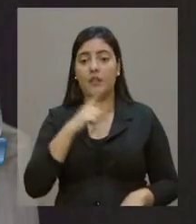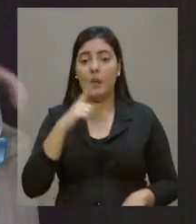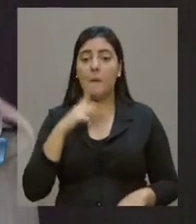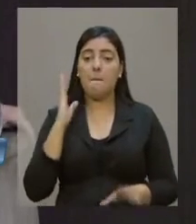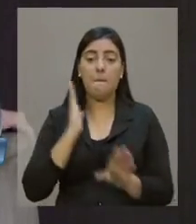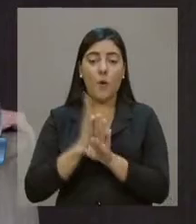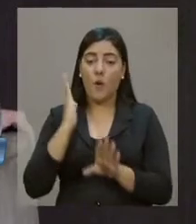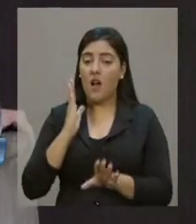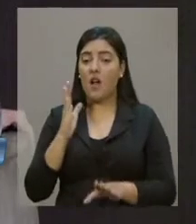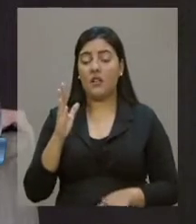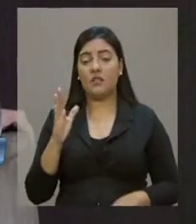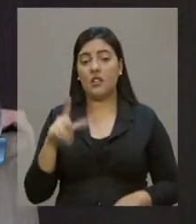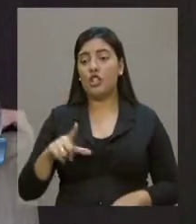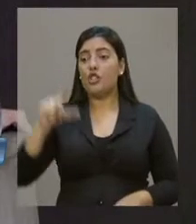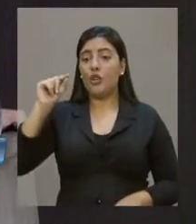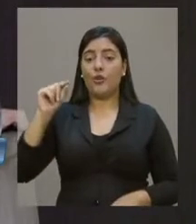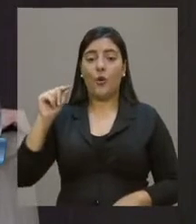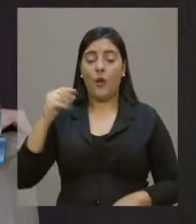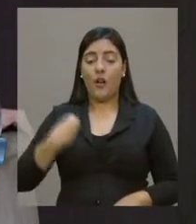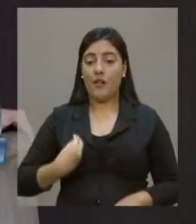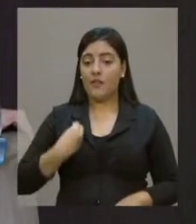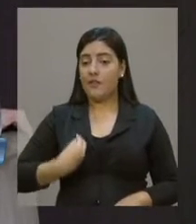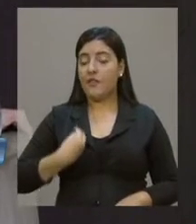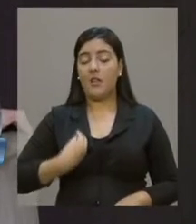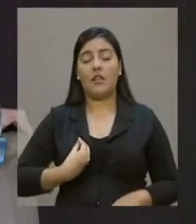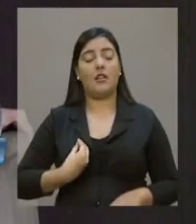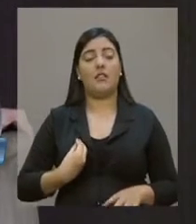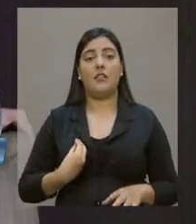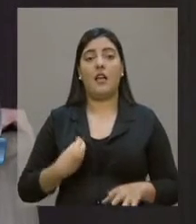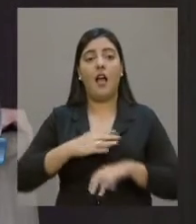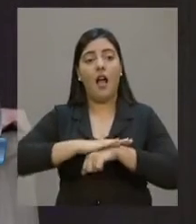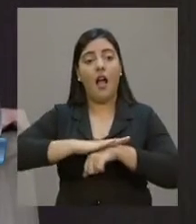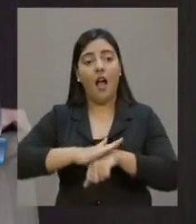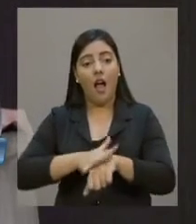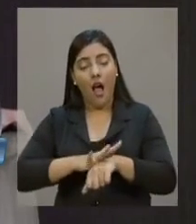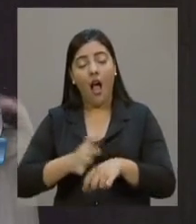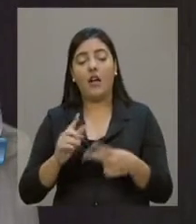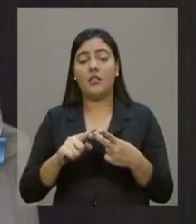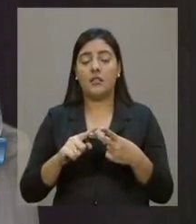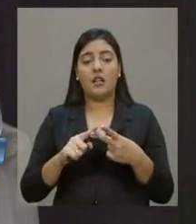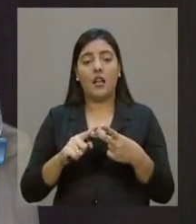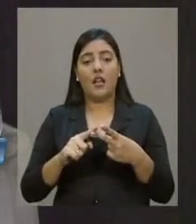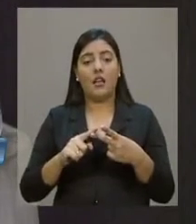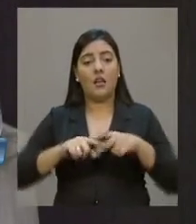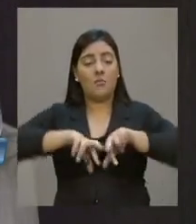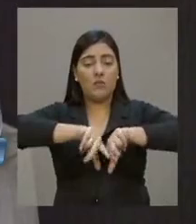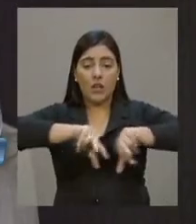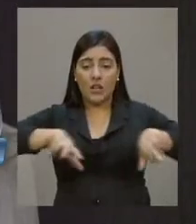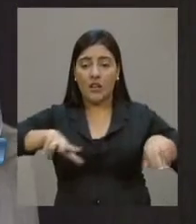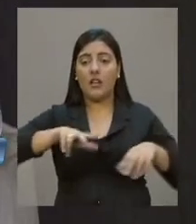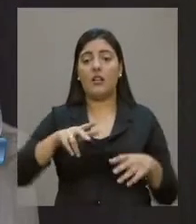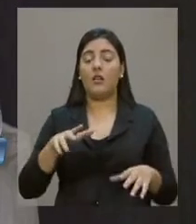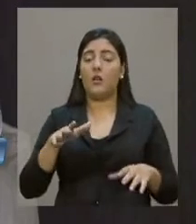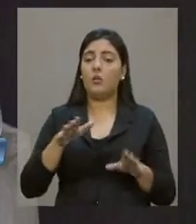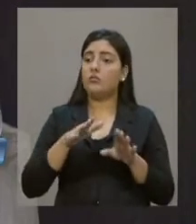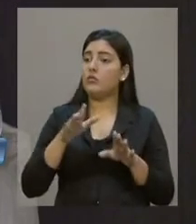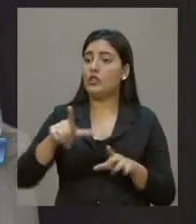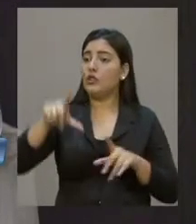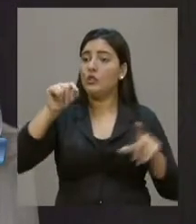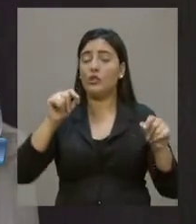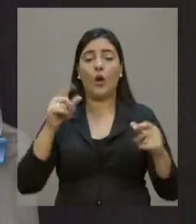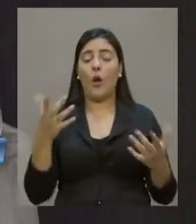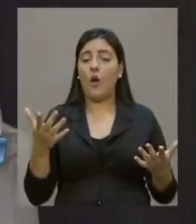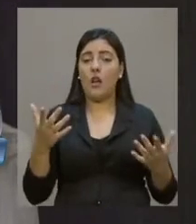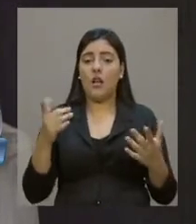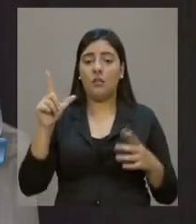condição de raça, etnia, orientação sexual, identidade de gênero, não têm o mesmo acesso porque a